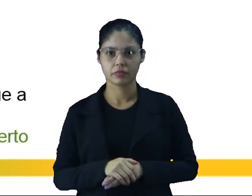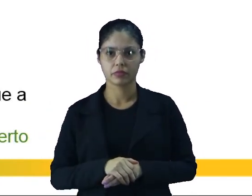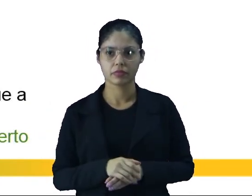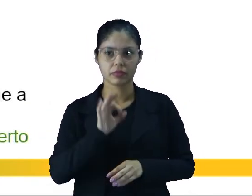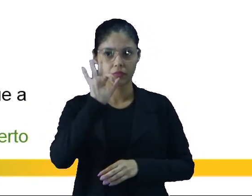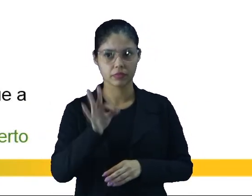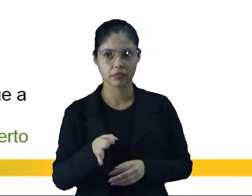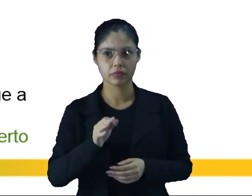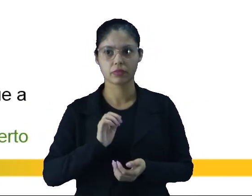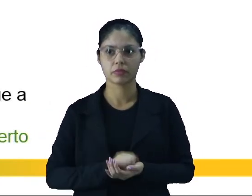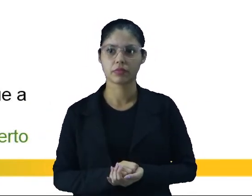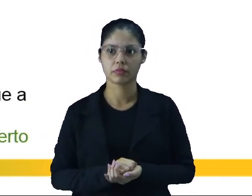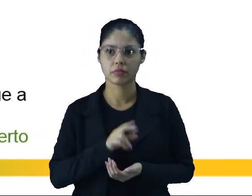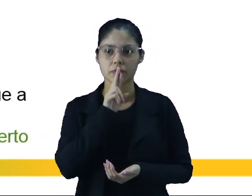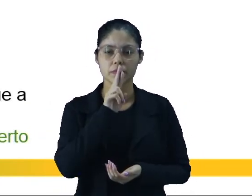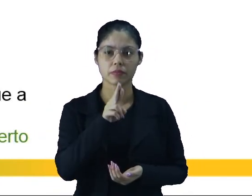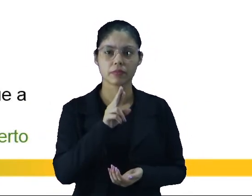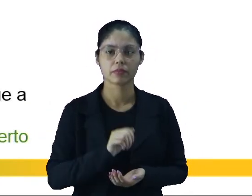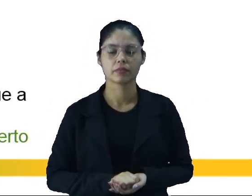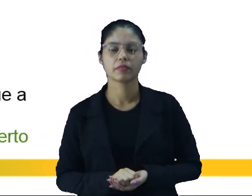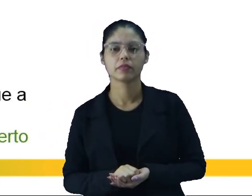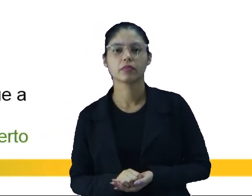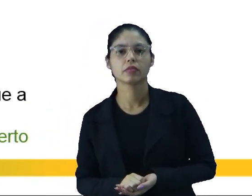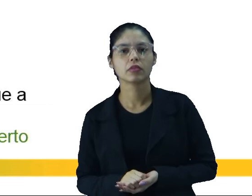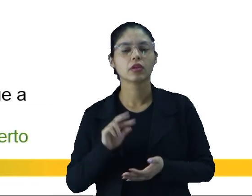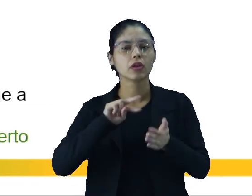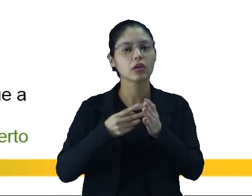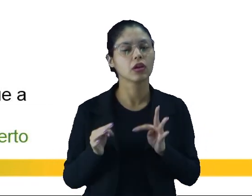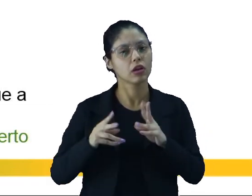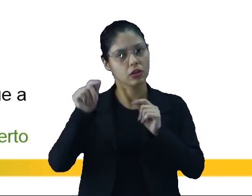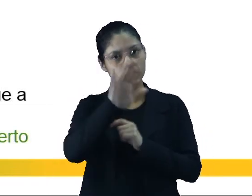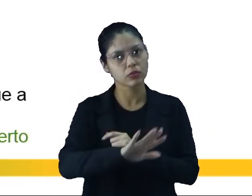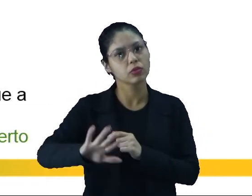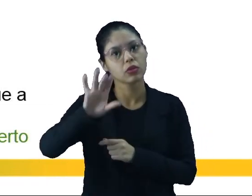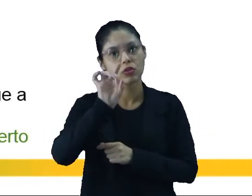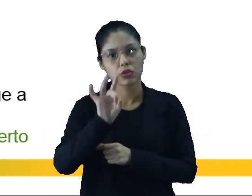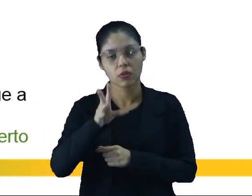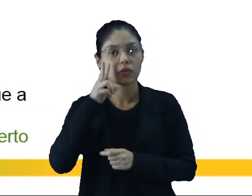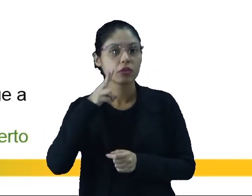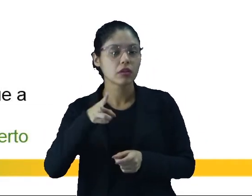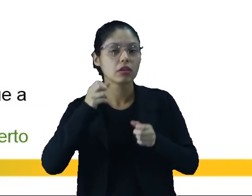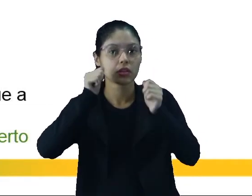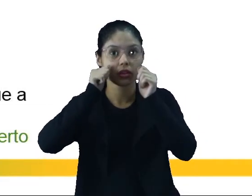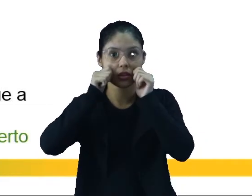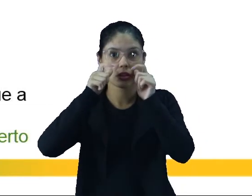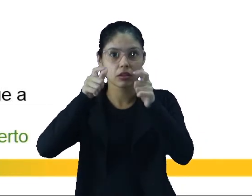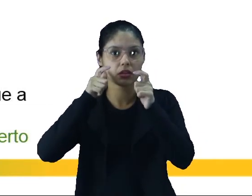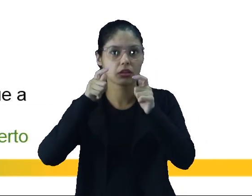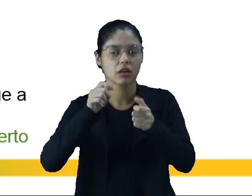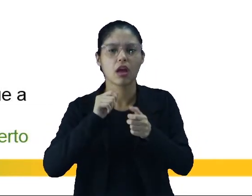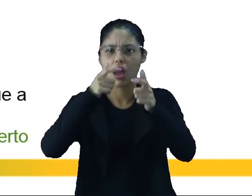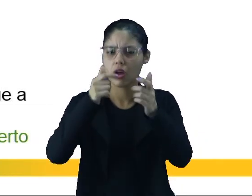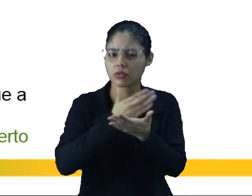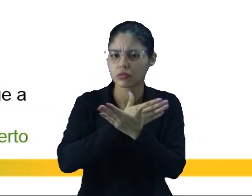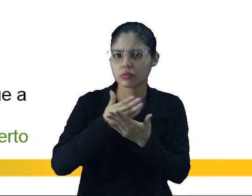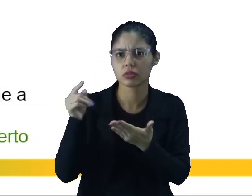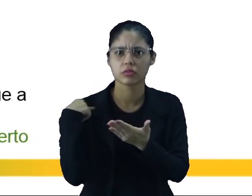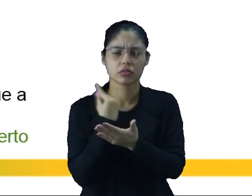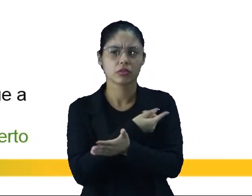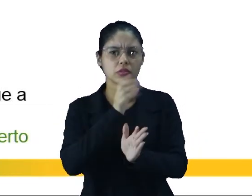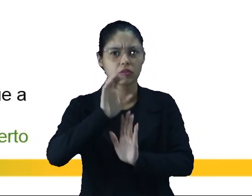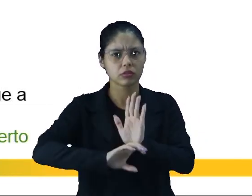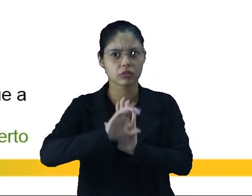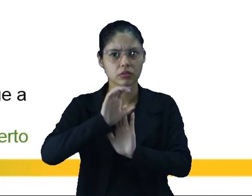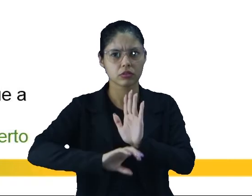Está correta, a resposta é certa, tá? Quer dizer que tudo isso aqui era só para você prestar atenção e onde começa o nosso